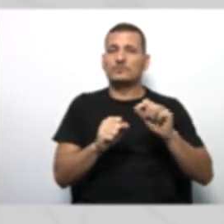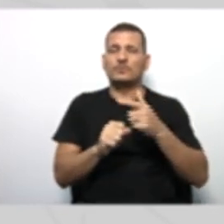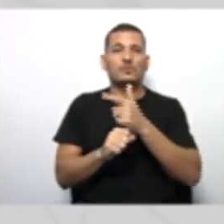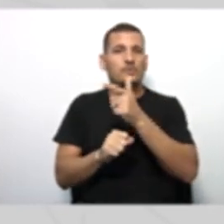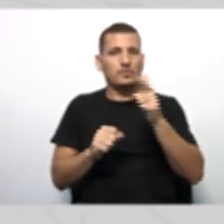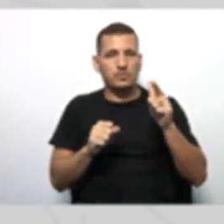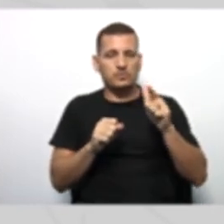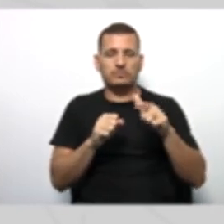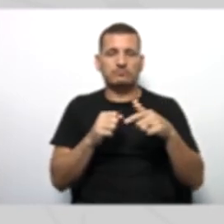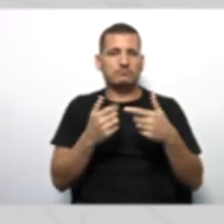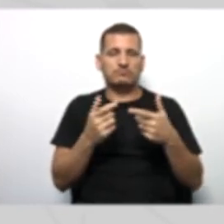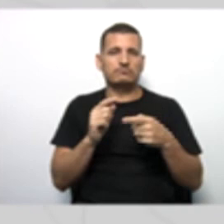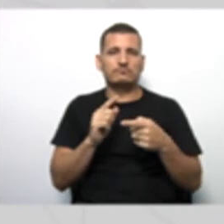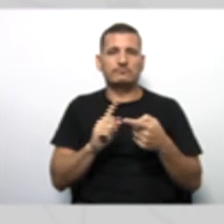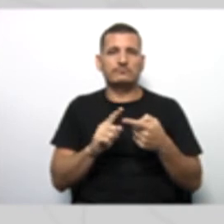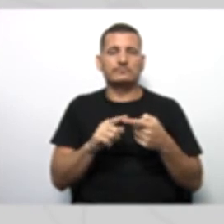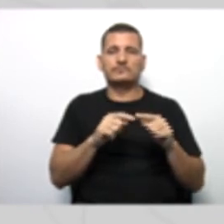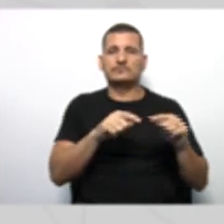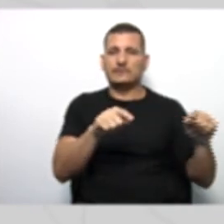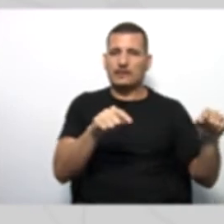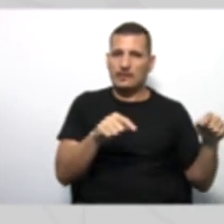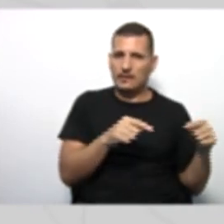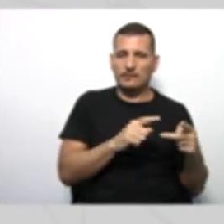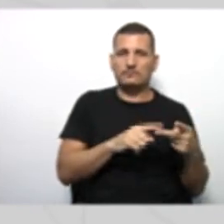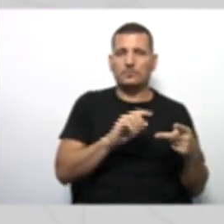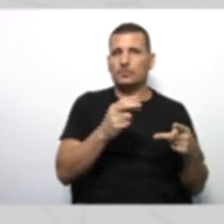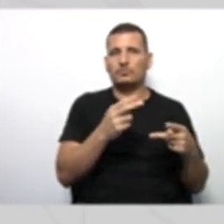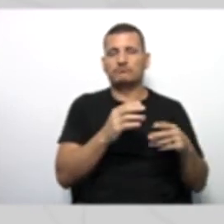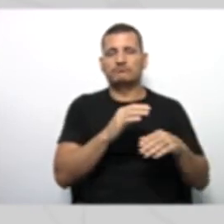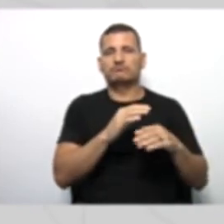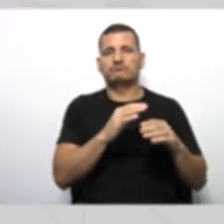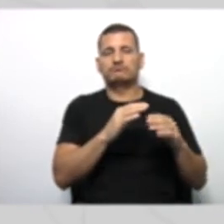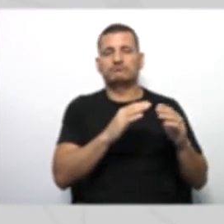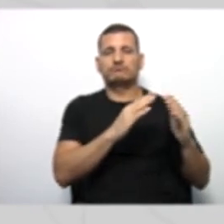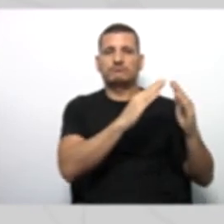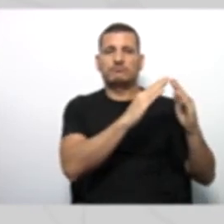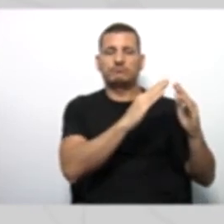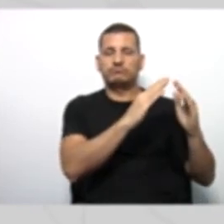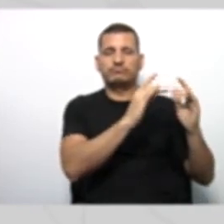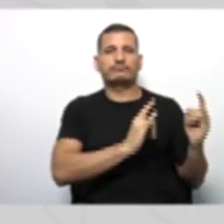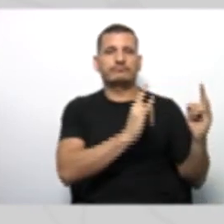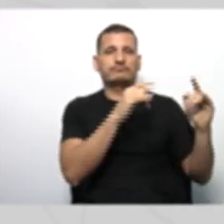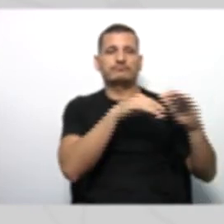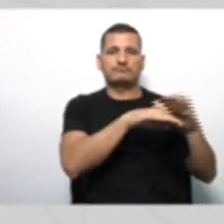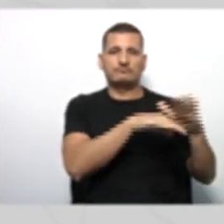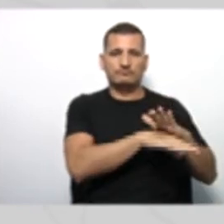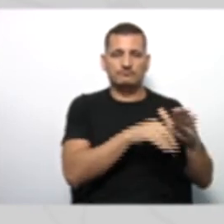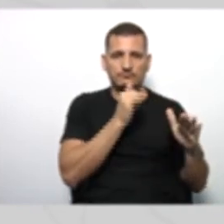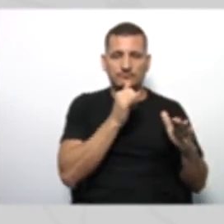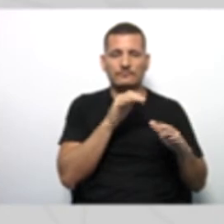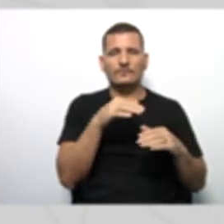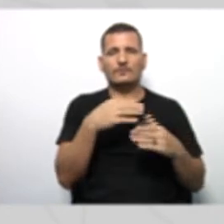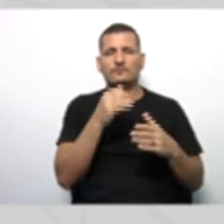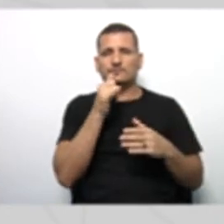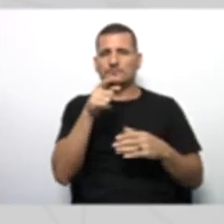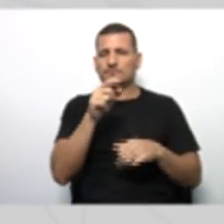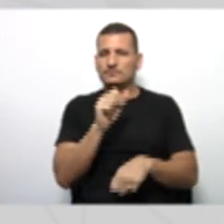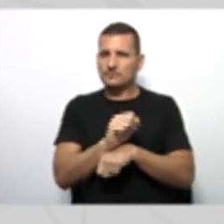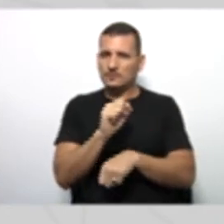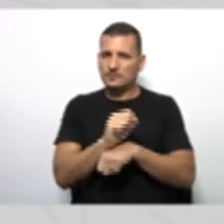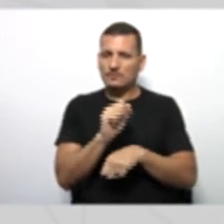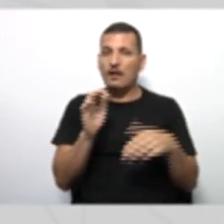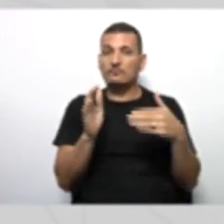uma explicação, né? Tudo que está fora do cronograma pode ser considerado um risco no projeto. Por exemplo, se a